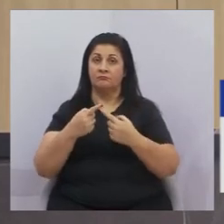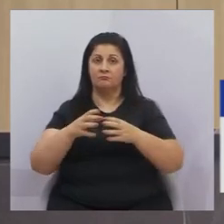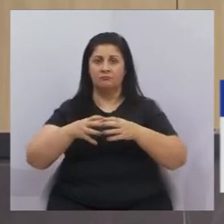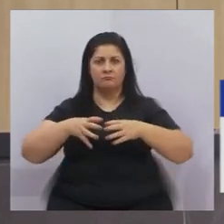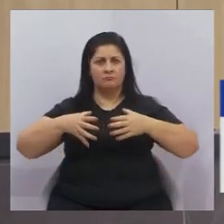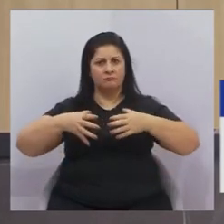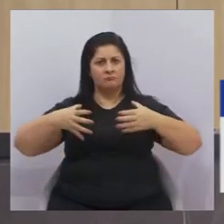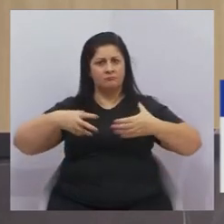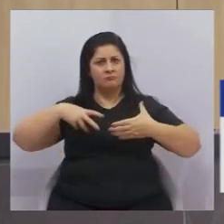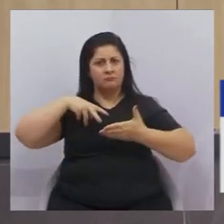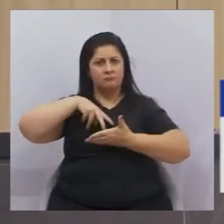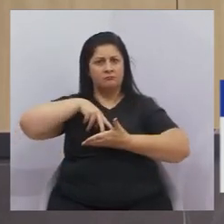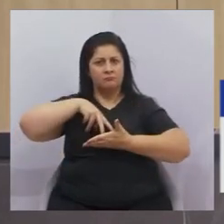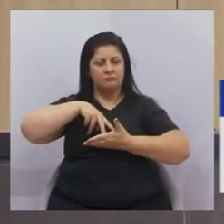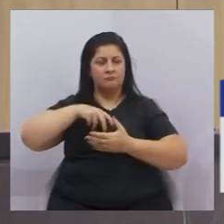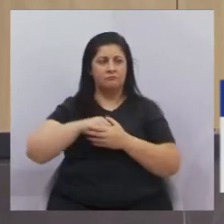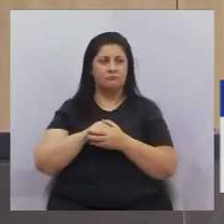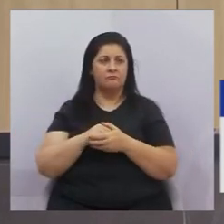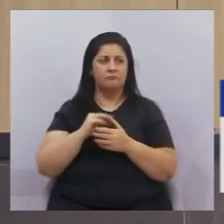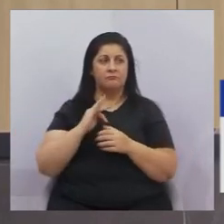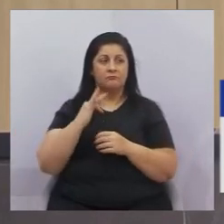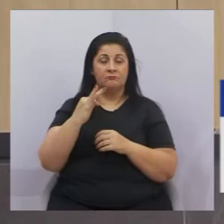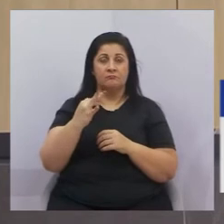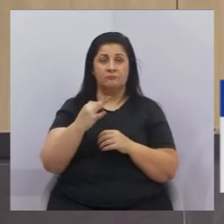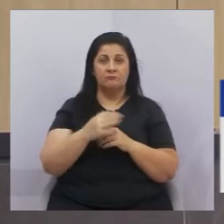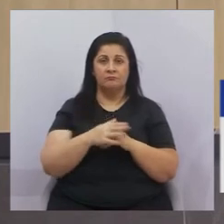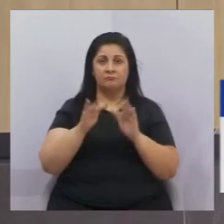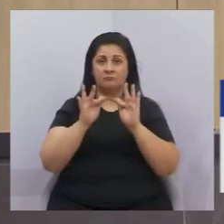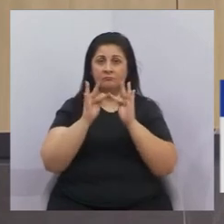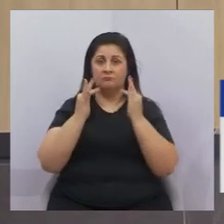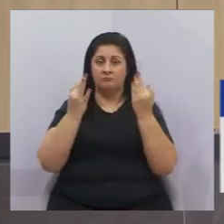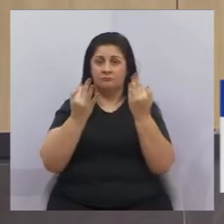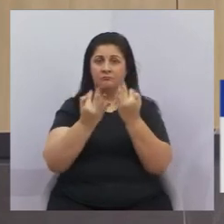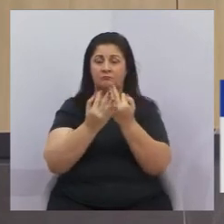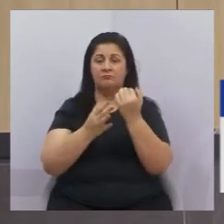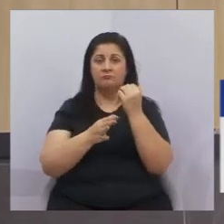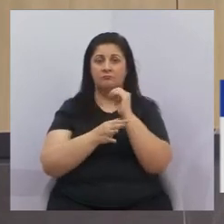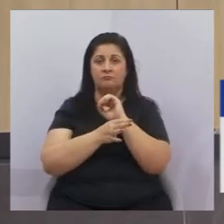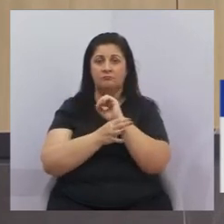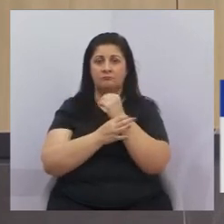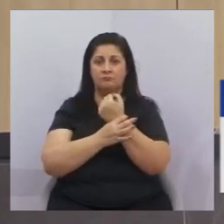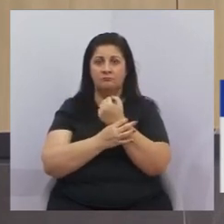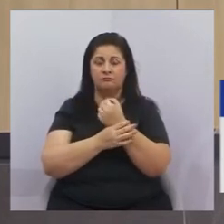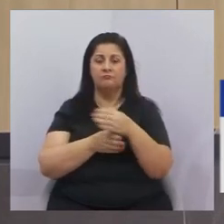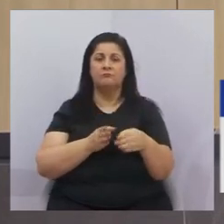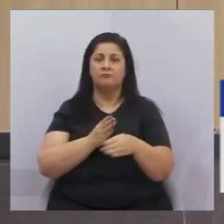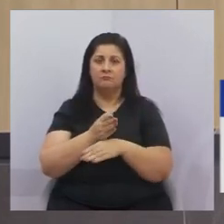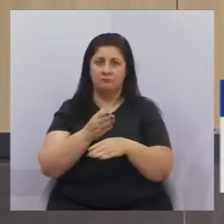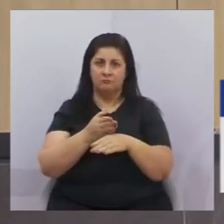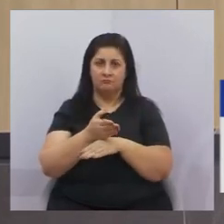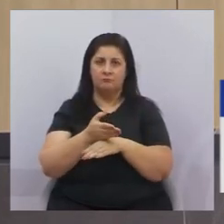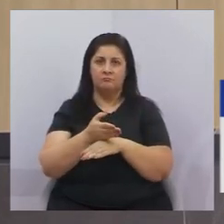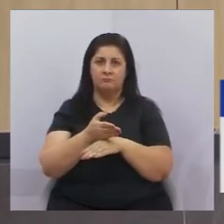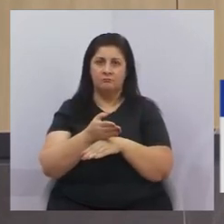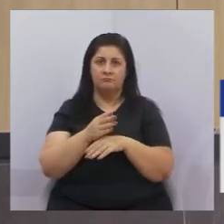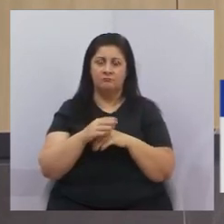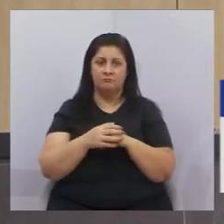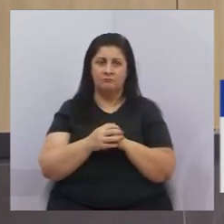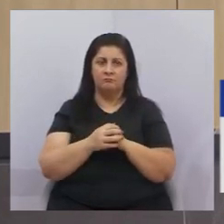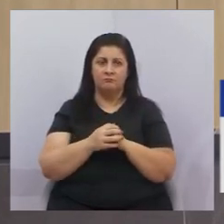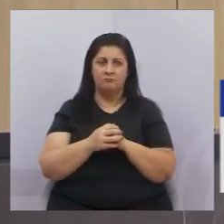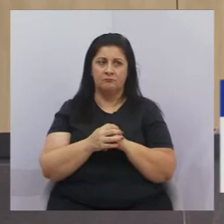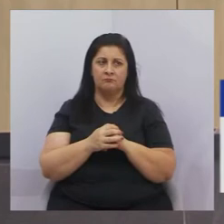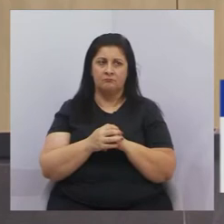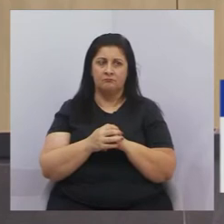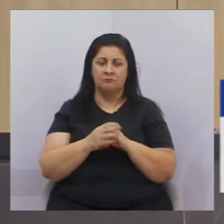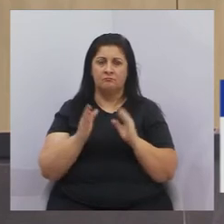tá? Tanto é que futuramente a família segura será parte dessa subsecretaria, tá? Que já